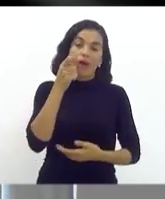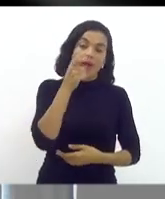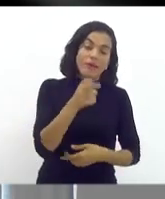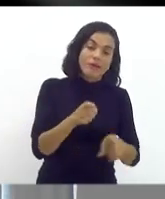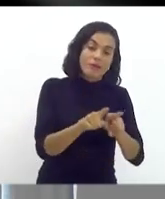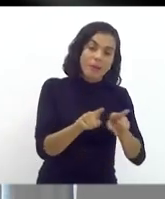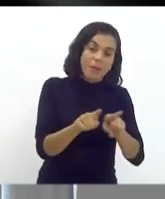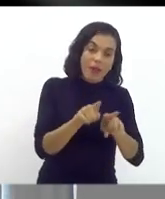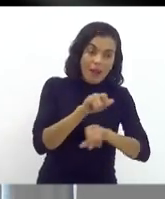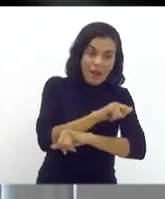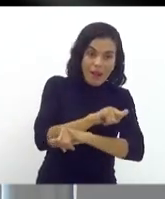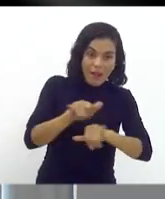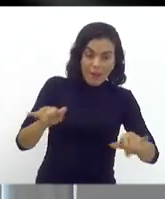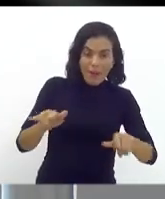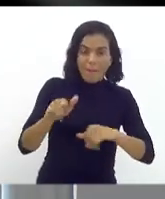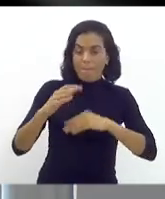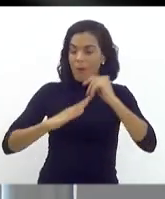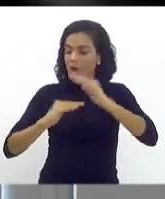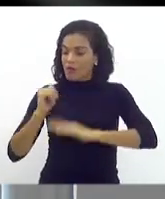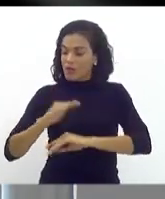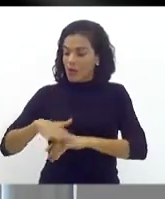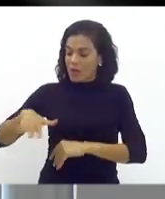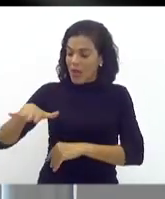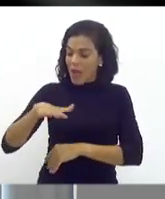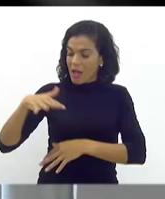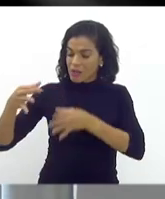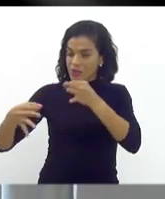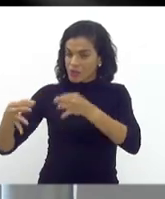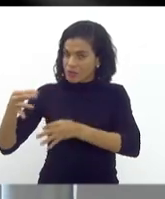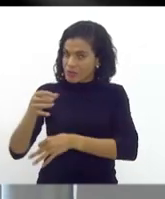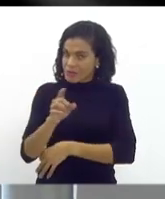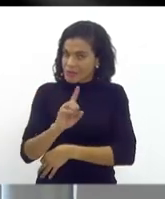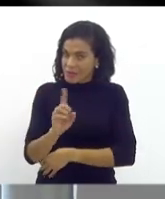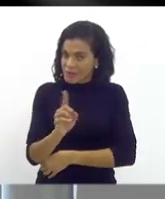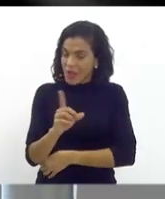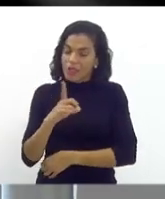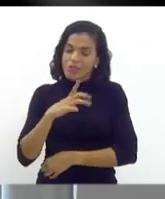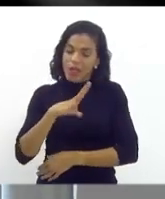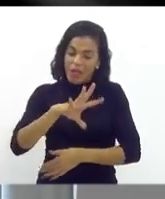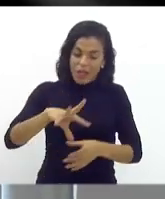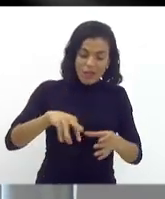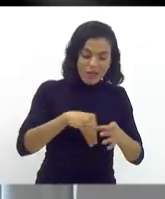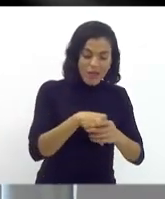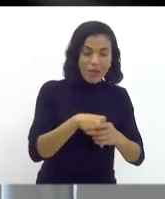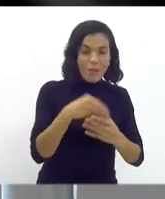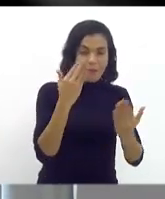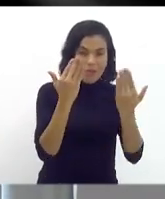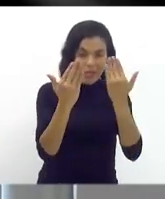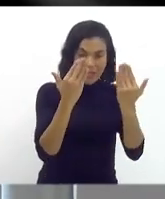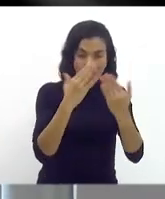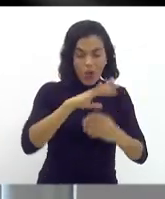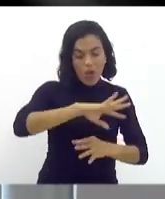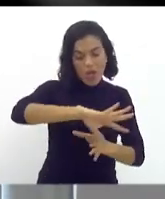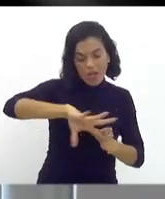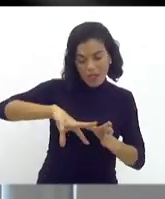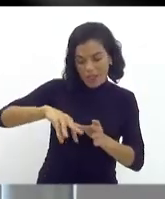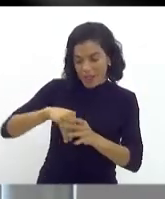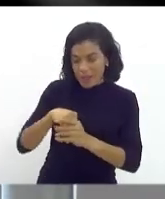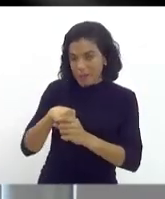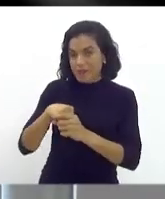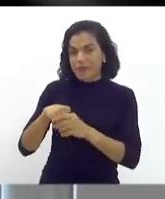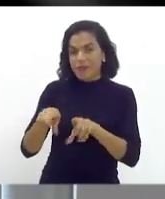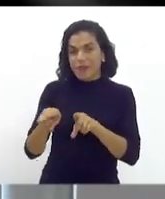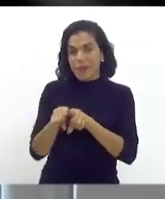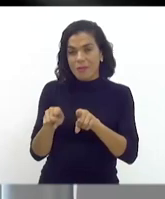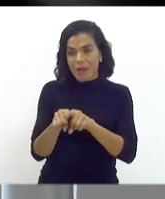que não era só profissional da carreira jurídica nós tivemos também uma psicóloga que